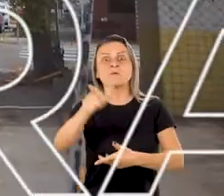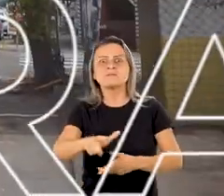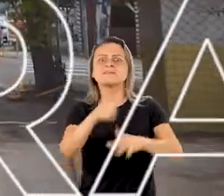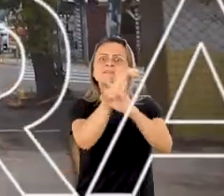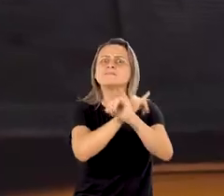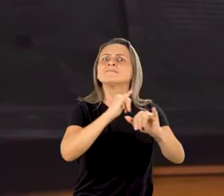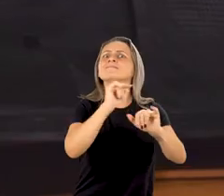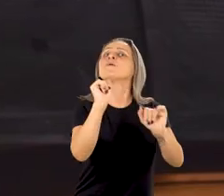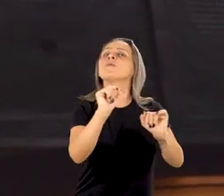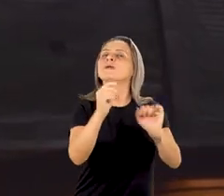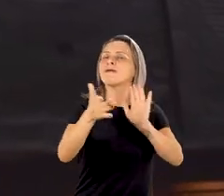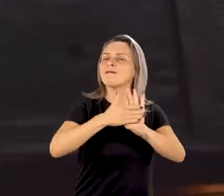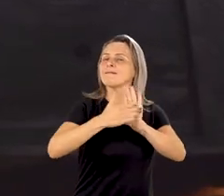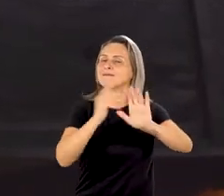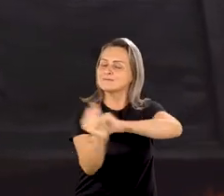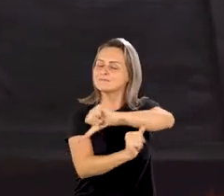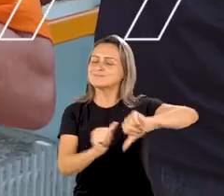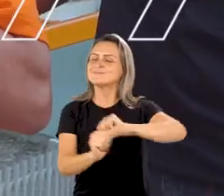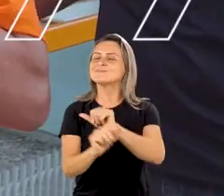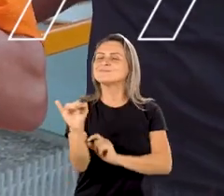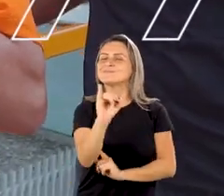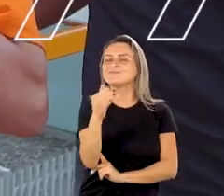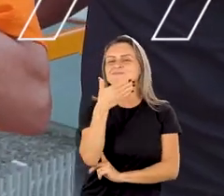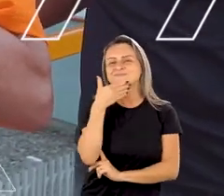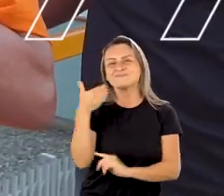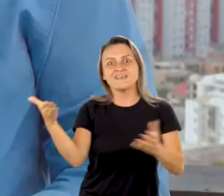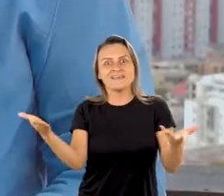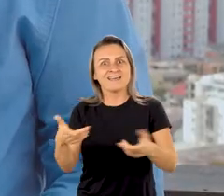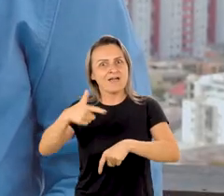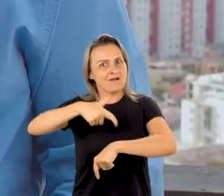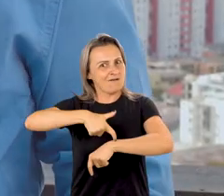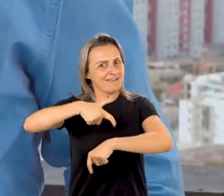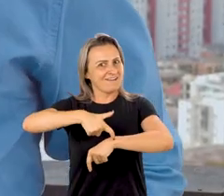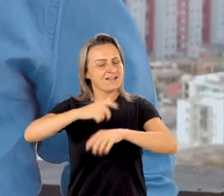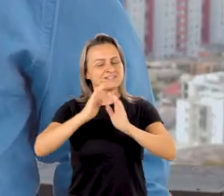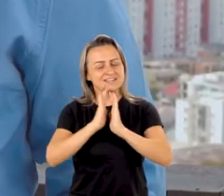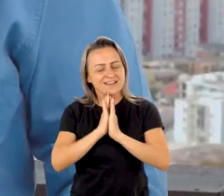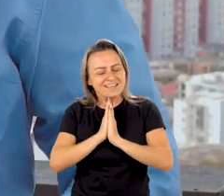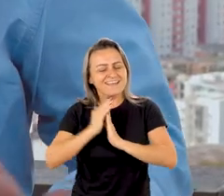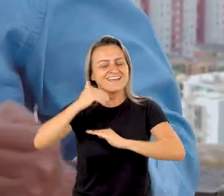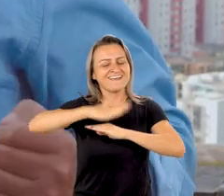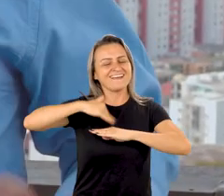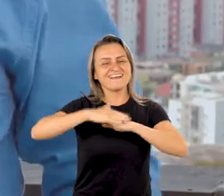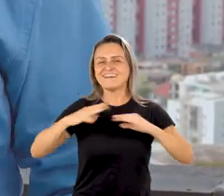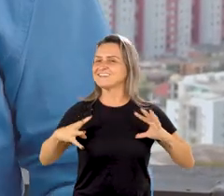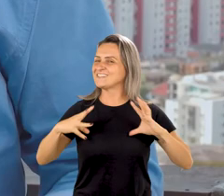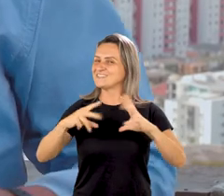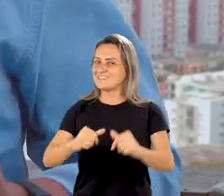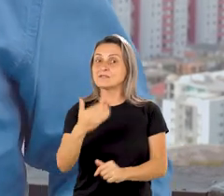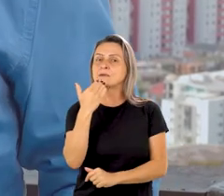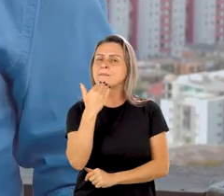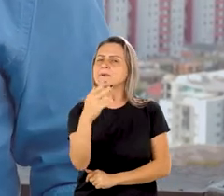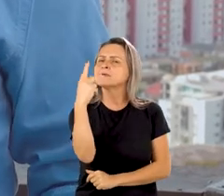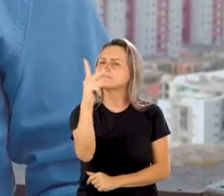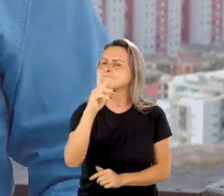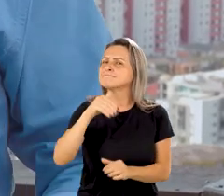a nossa mensagem de mudança para fazermos uma Itajaí melhor. Agora é a hora de agradecer o carinho